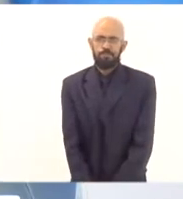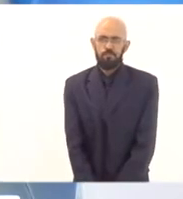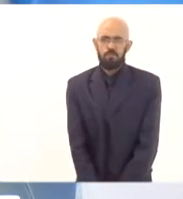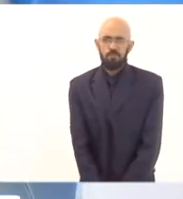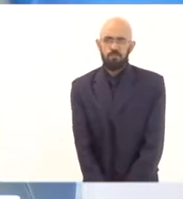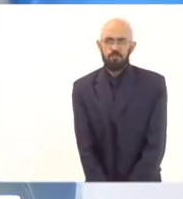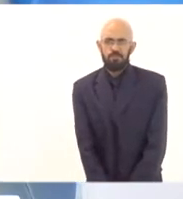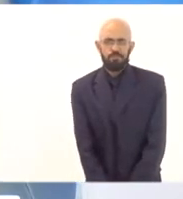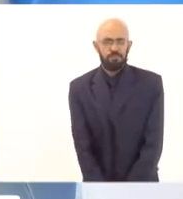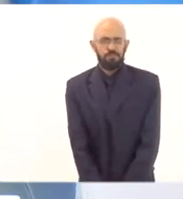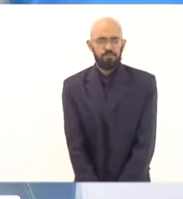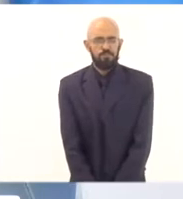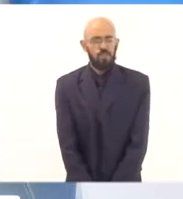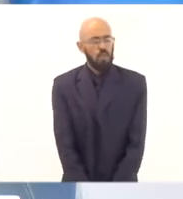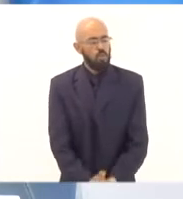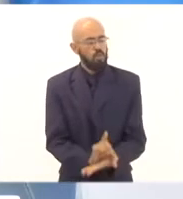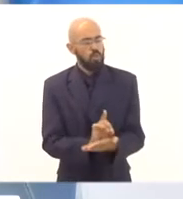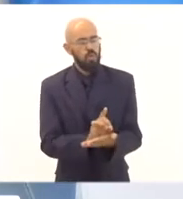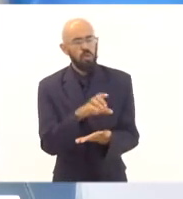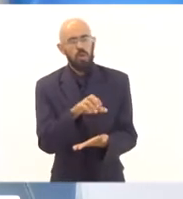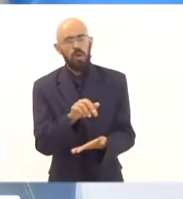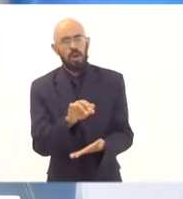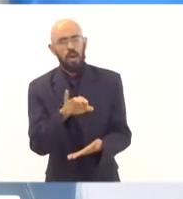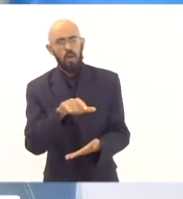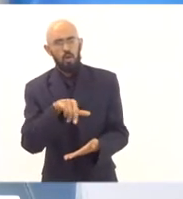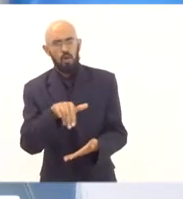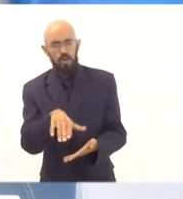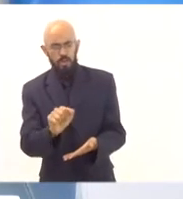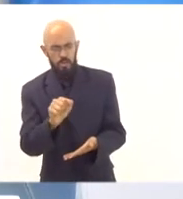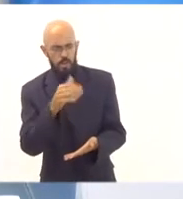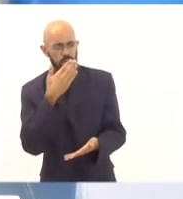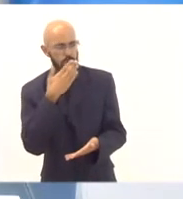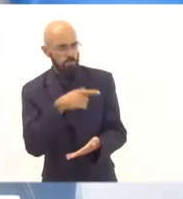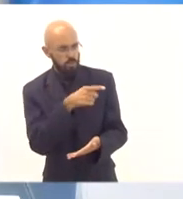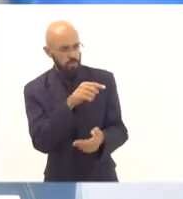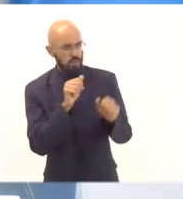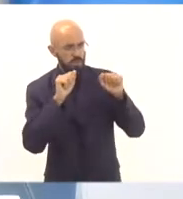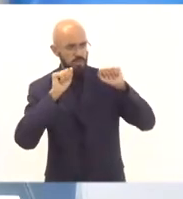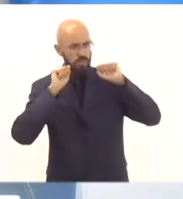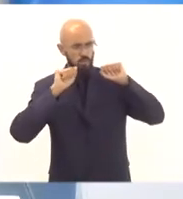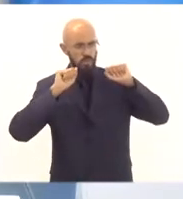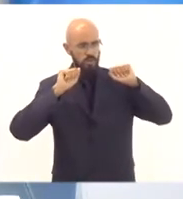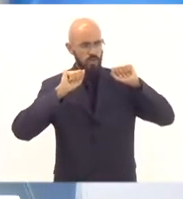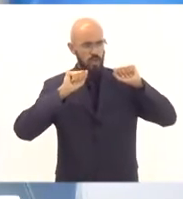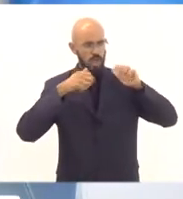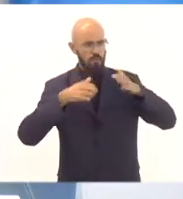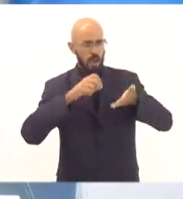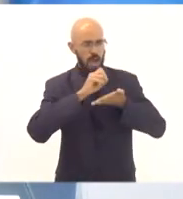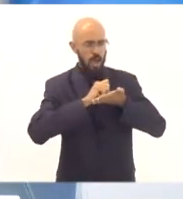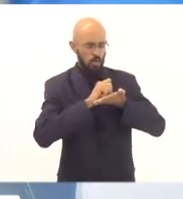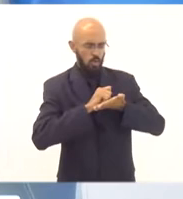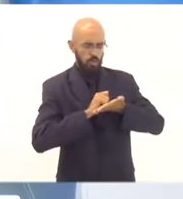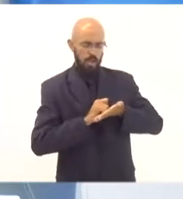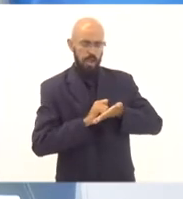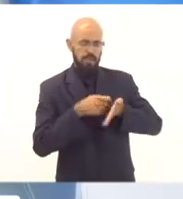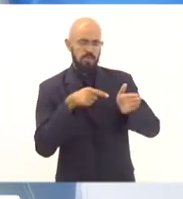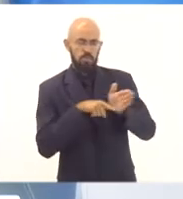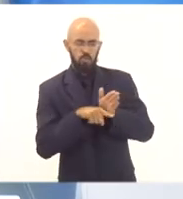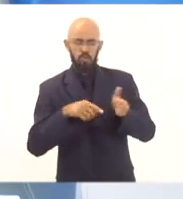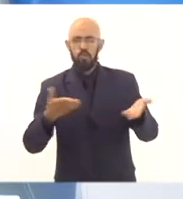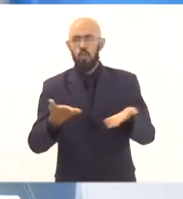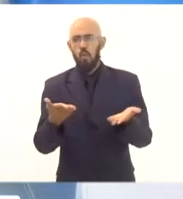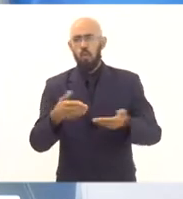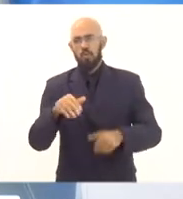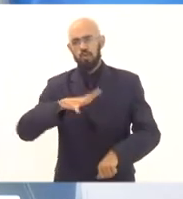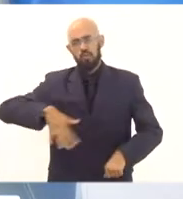é pedir para mim Assessoria anotar todas essas essas essas perguntas de fato hoje é um apanhado geral aqui a